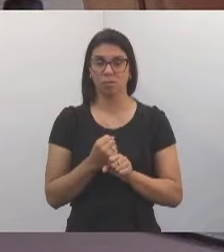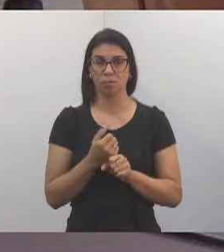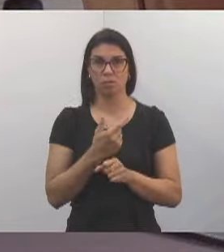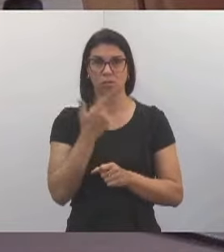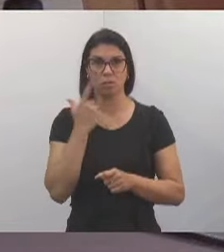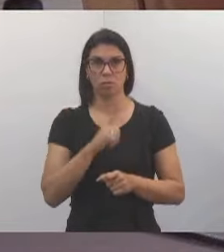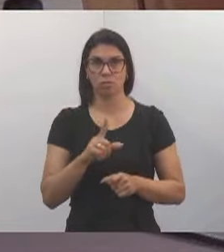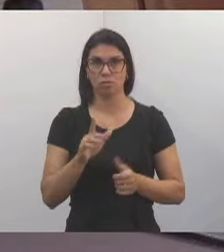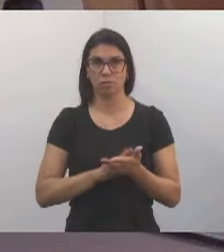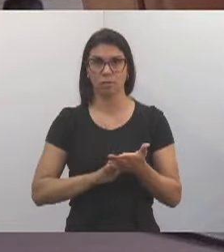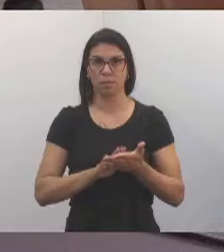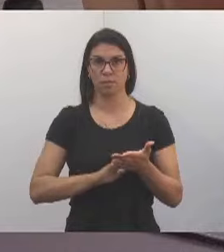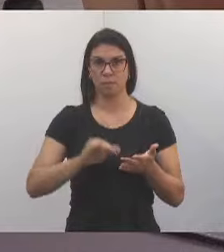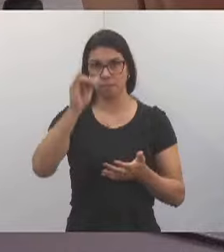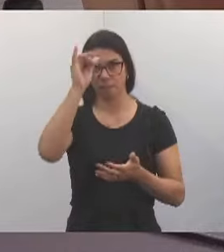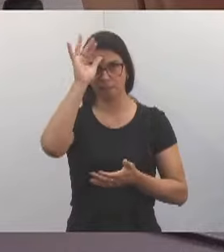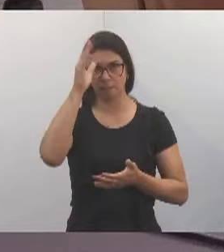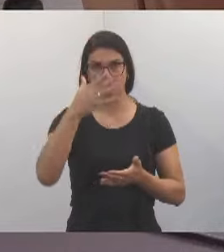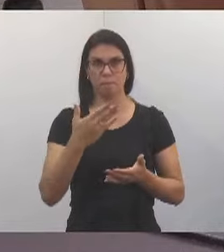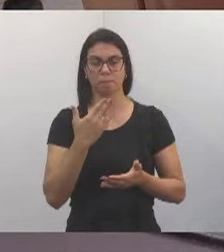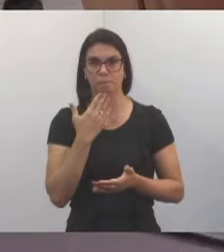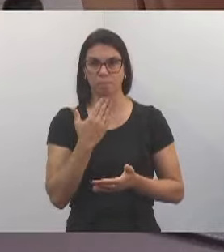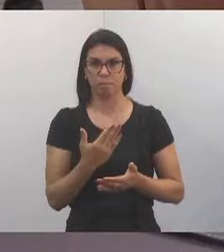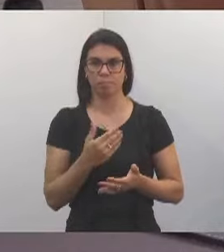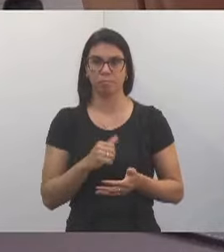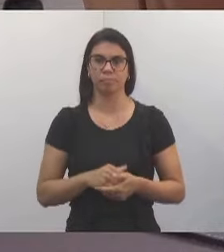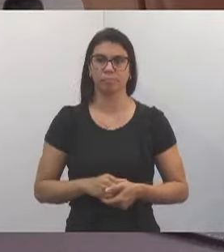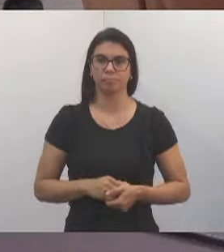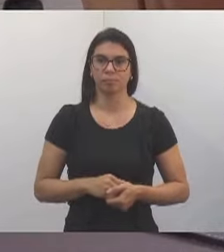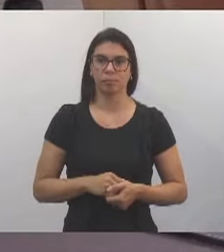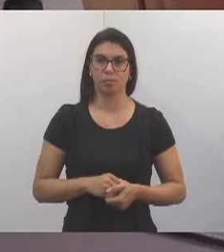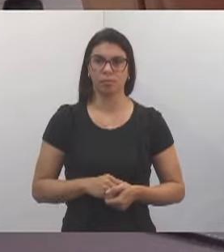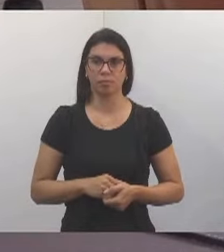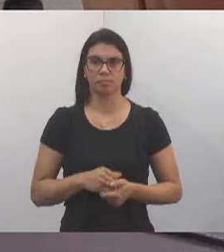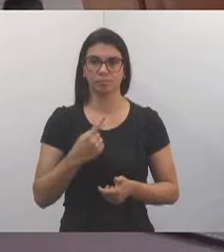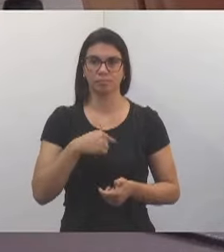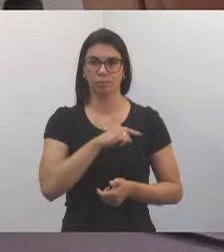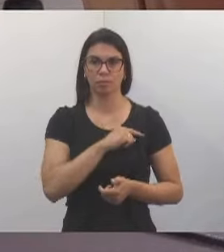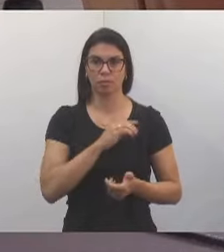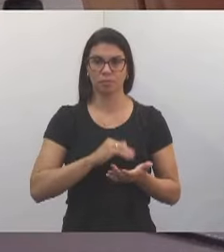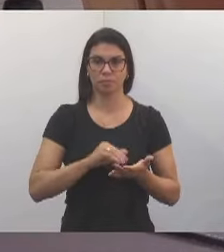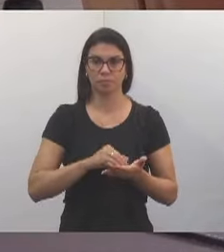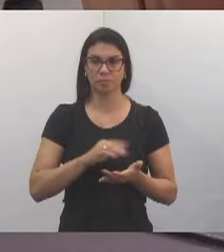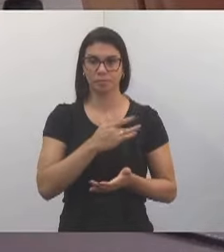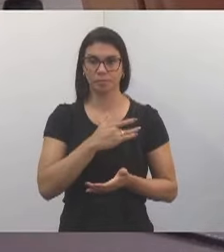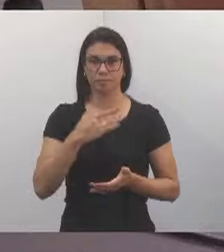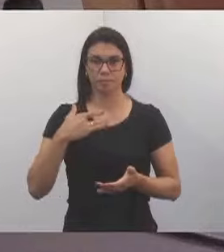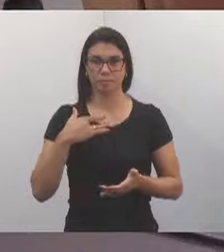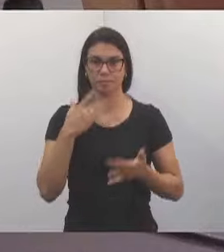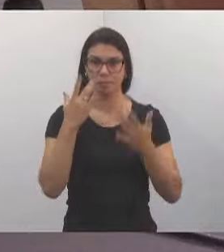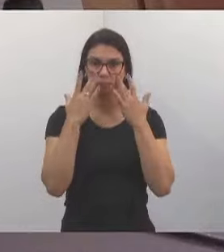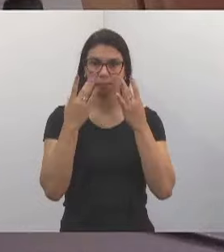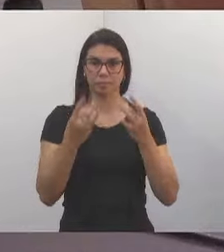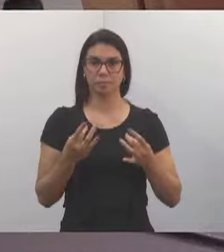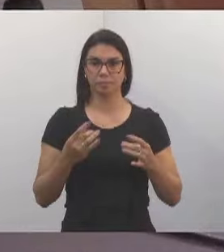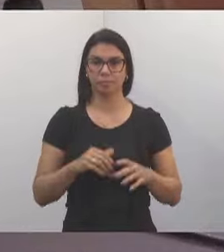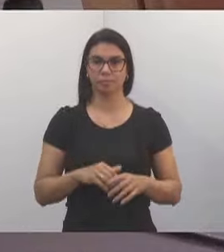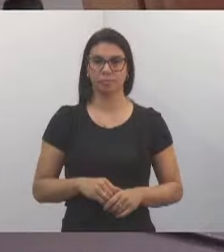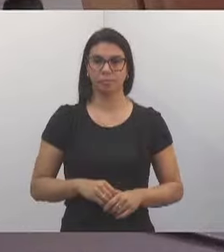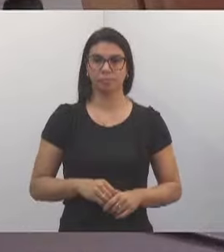consegue resolver. Então, peço aí que o nosso secretário de Saúde possa se atentar ao Vale do